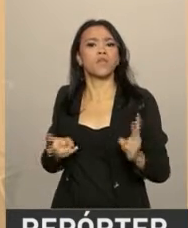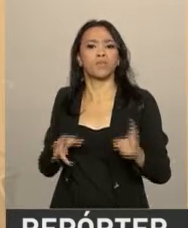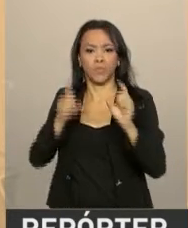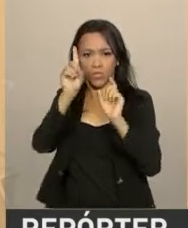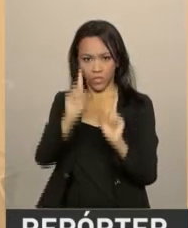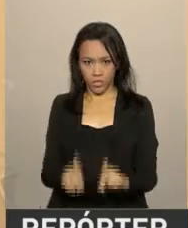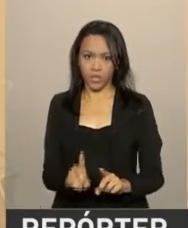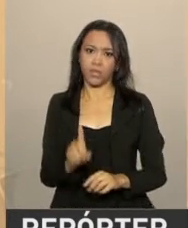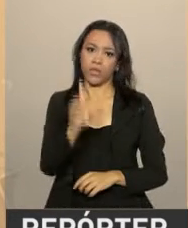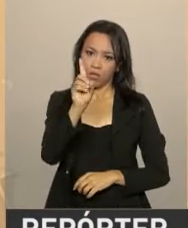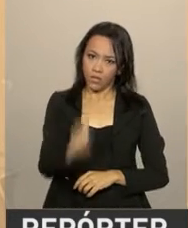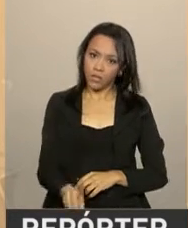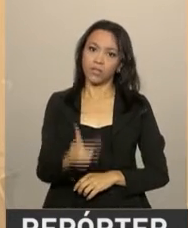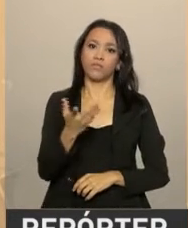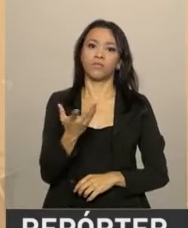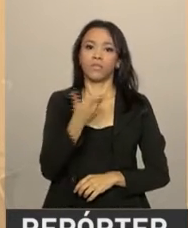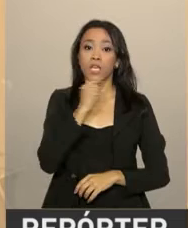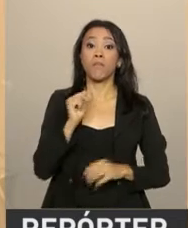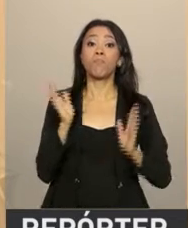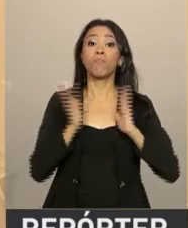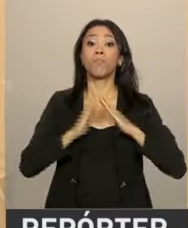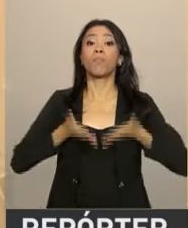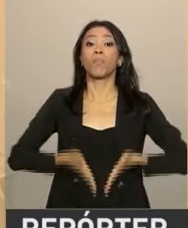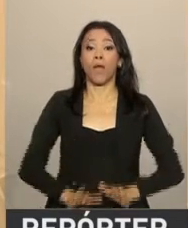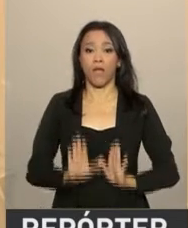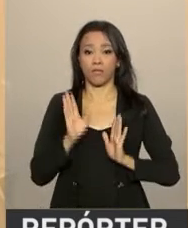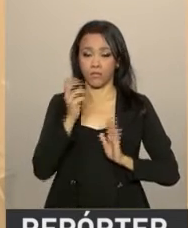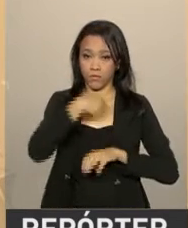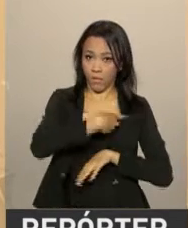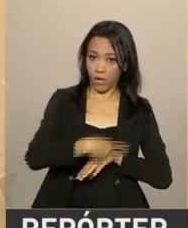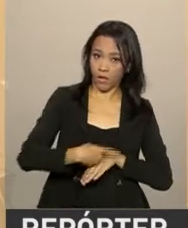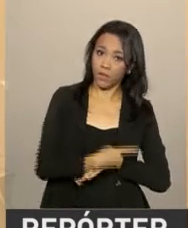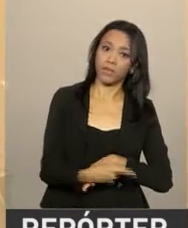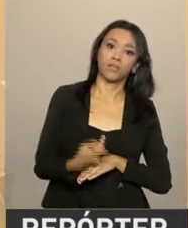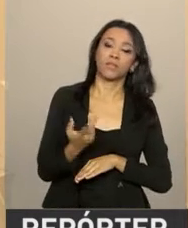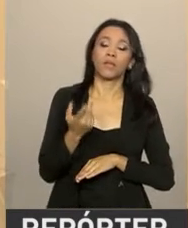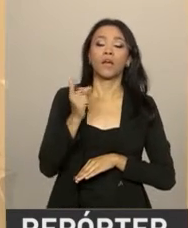e garantias do nacional. Isso é muito importante para que